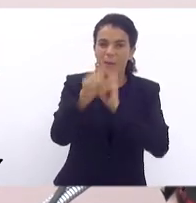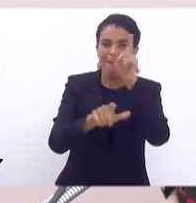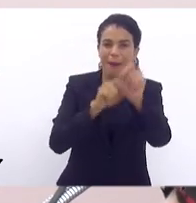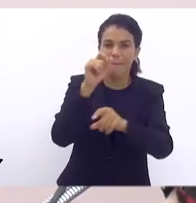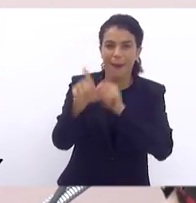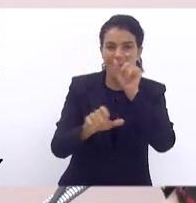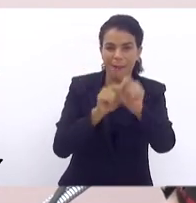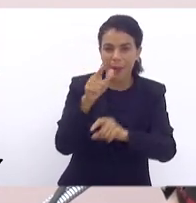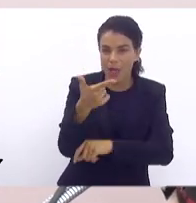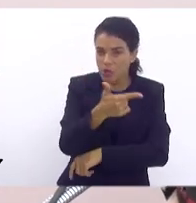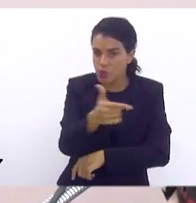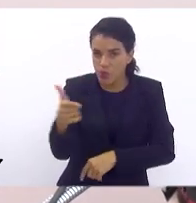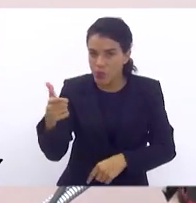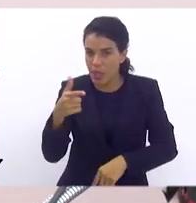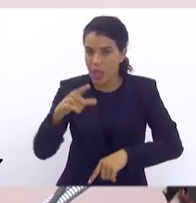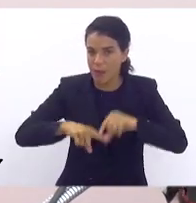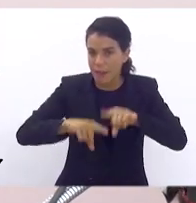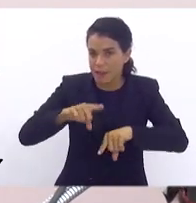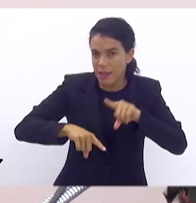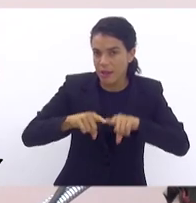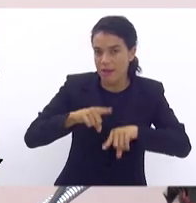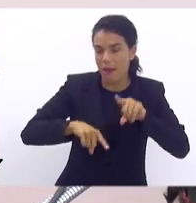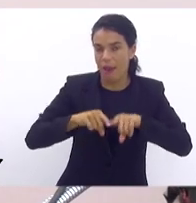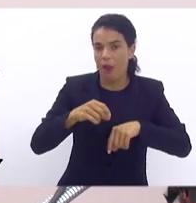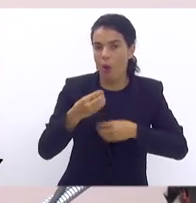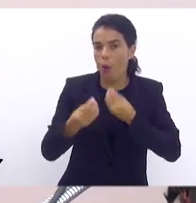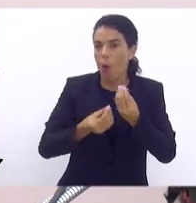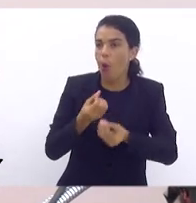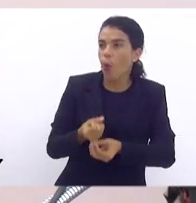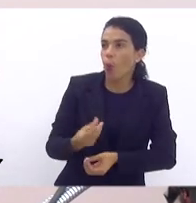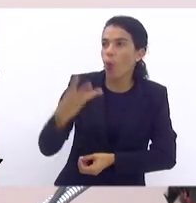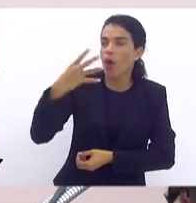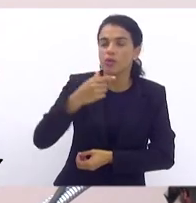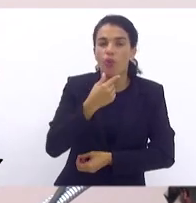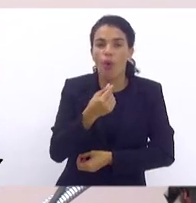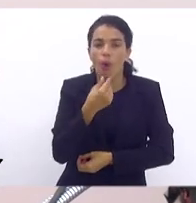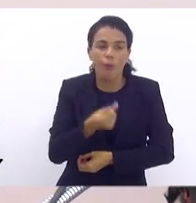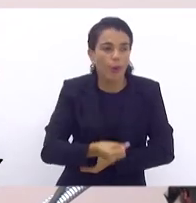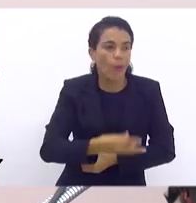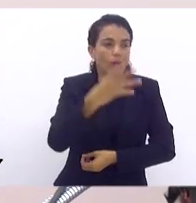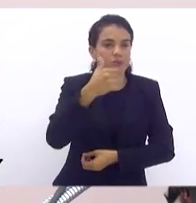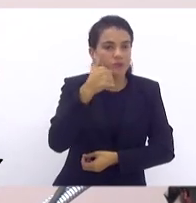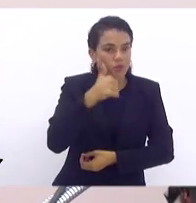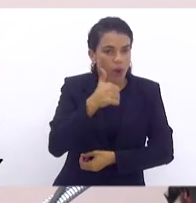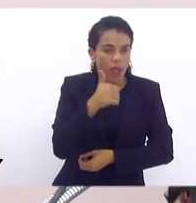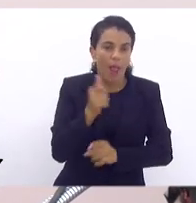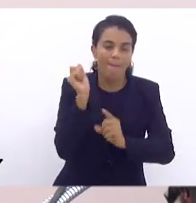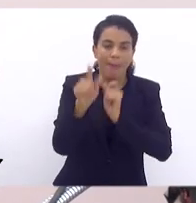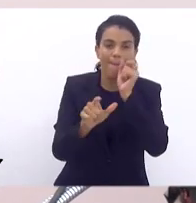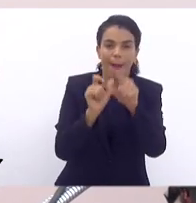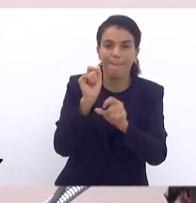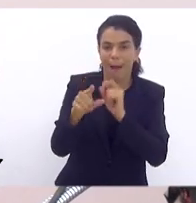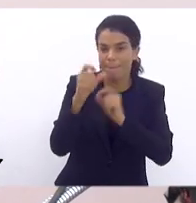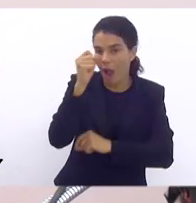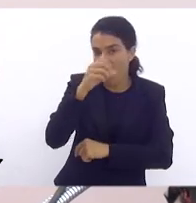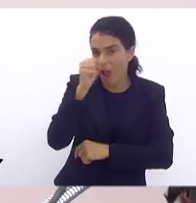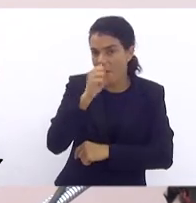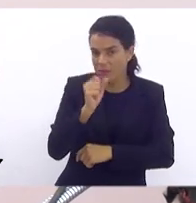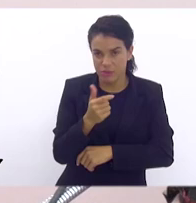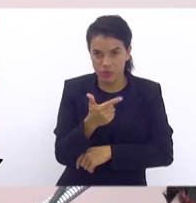gente não tem essa essa relação de quantos homens atacaram quantas mulheres atacaram vocês não produzem isso